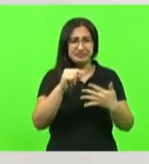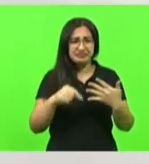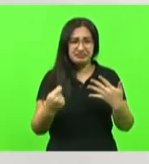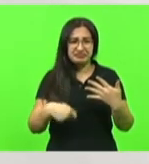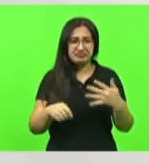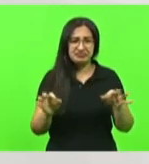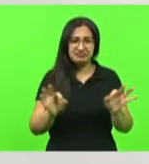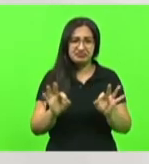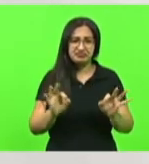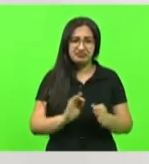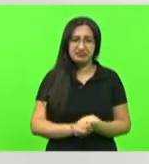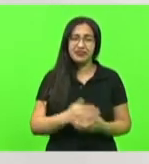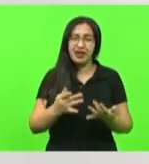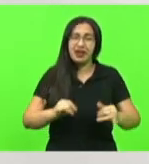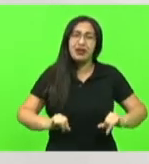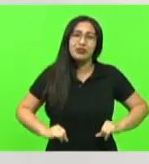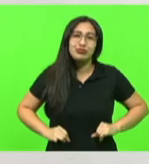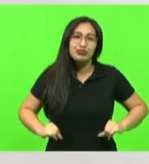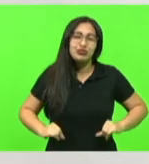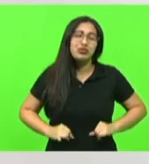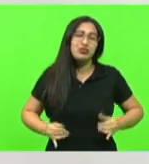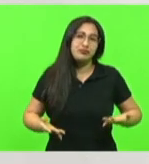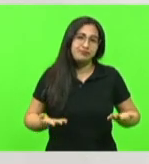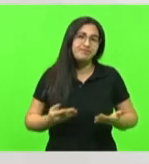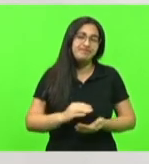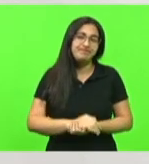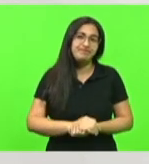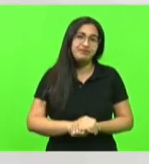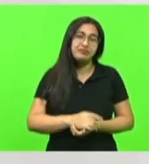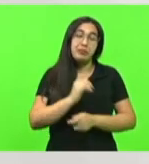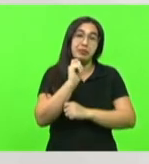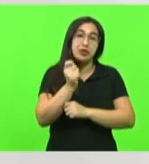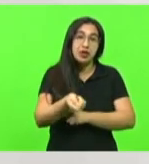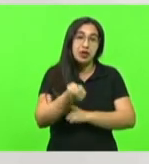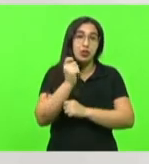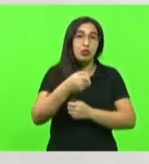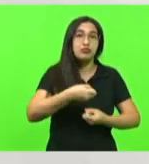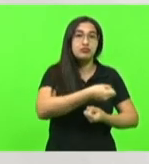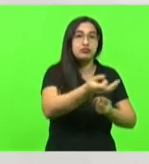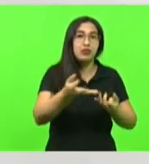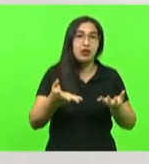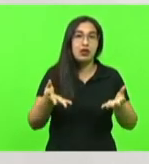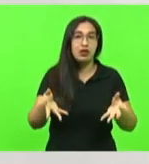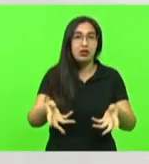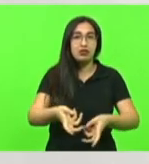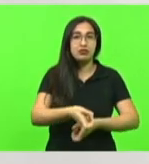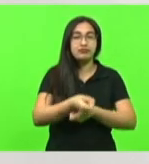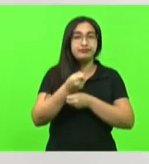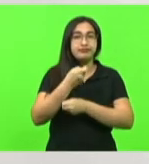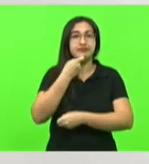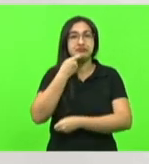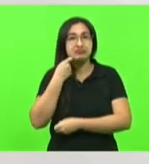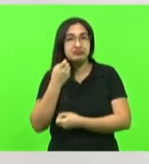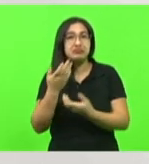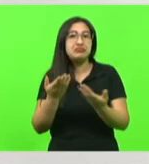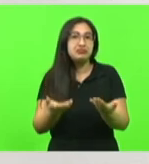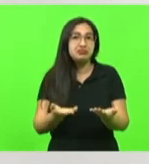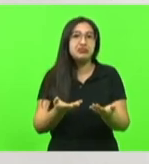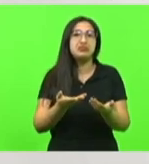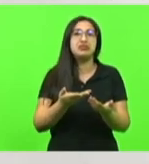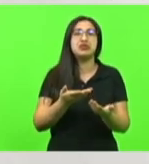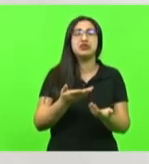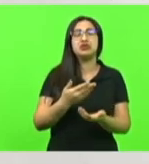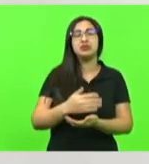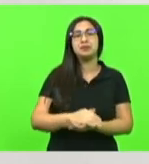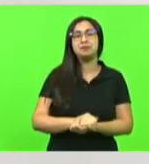É o que estão sofrendo os produtores, os pescadores, aquele que oferece o pescado fresco,